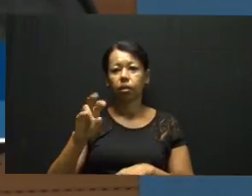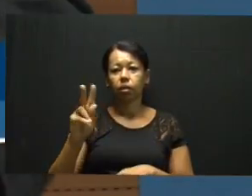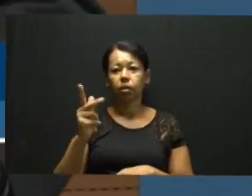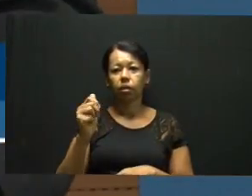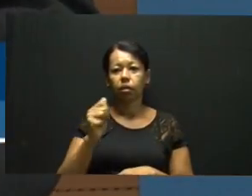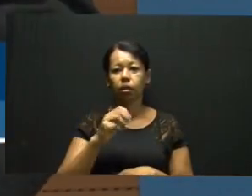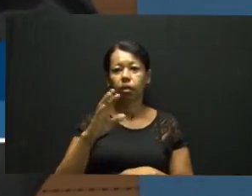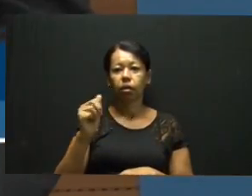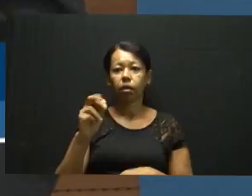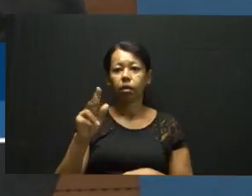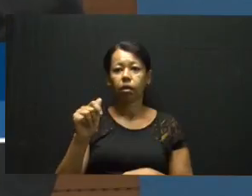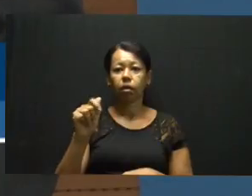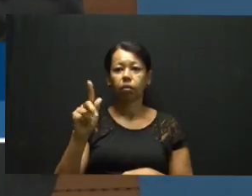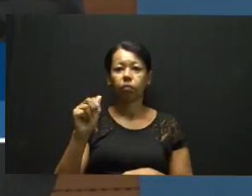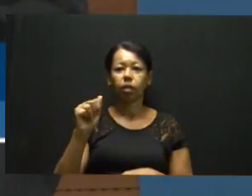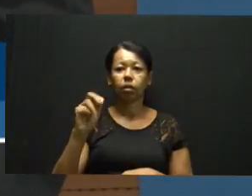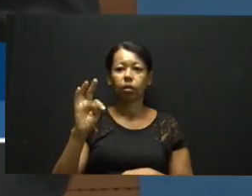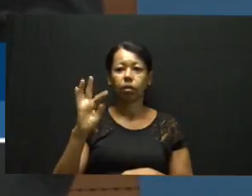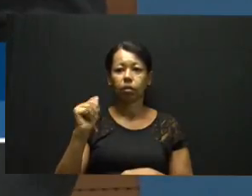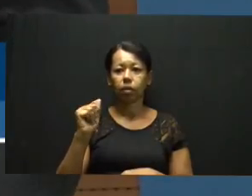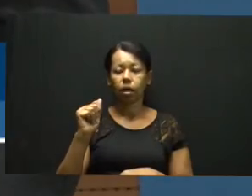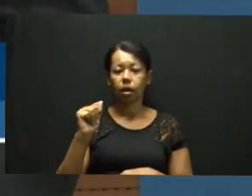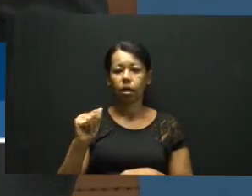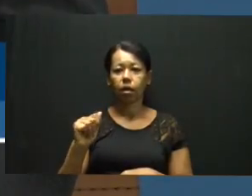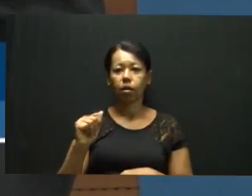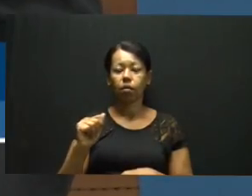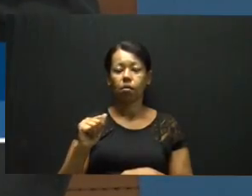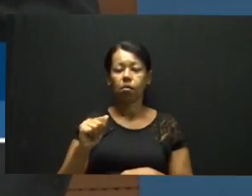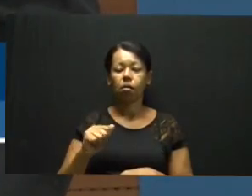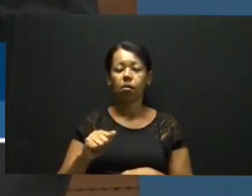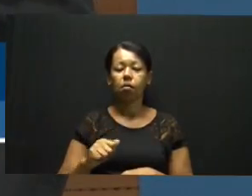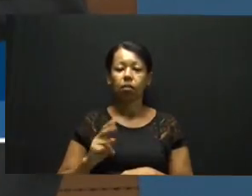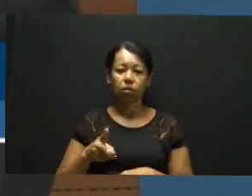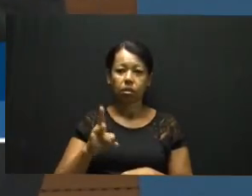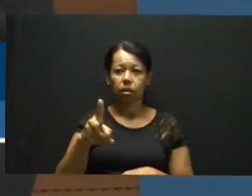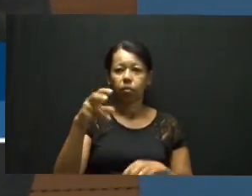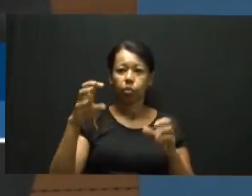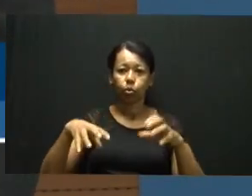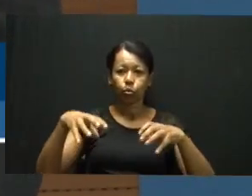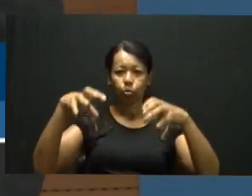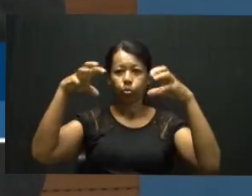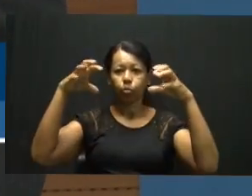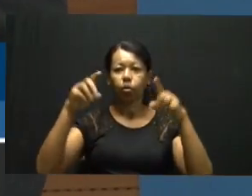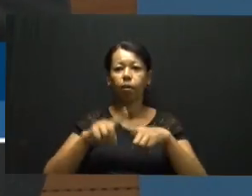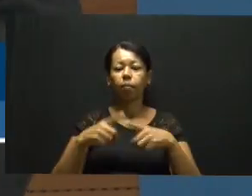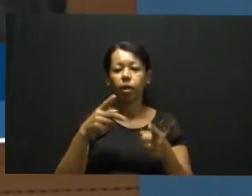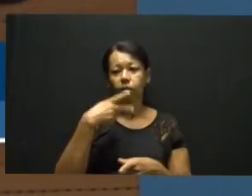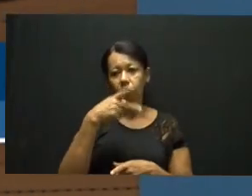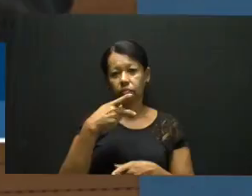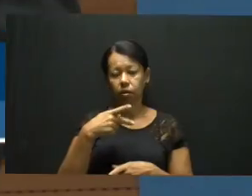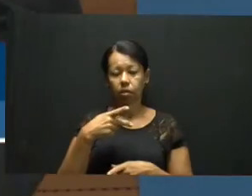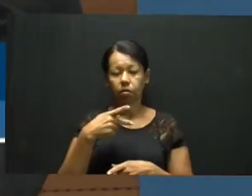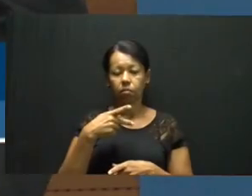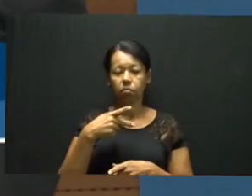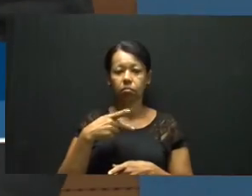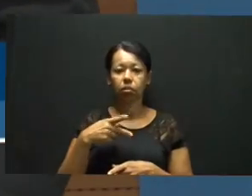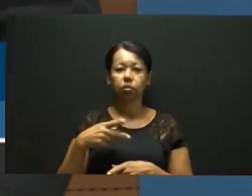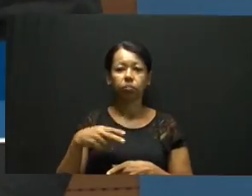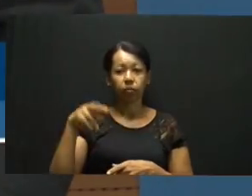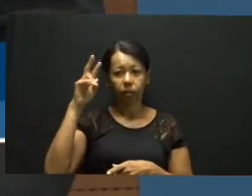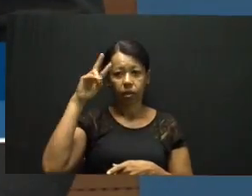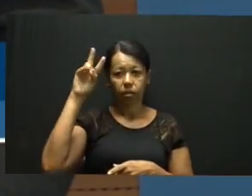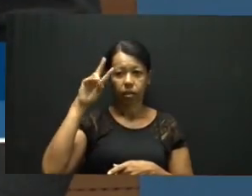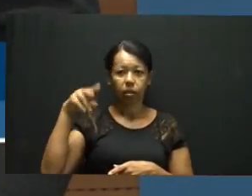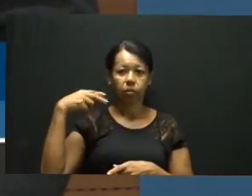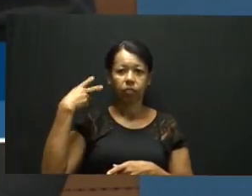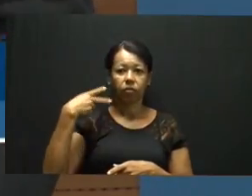constante também por conta da maré. Mas eu quero aqui fazer uma convocação. O vereador Roxinho se lembra que Vossa Excelência foi autor também